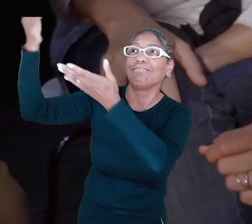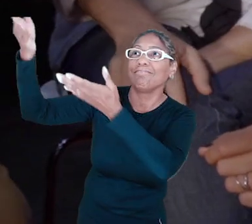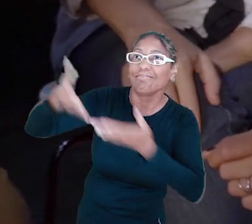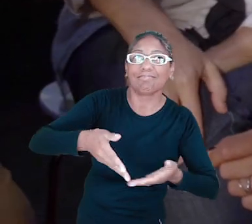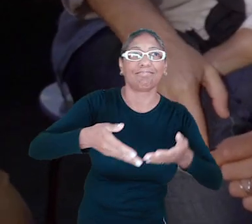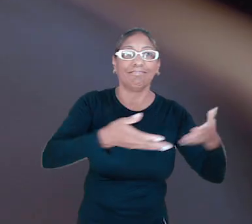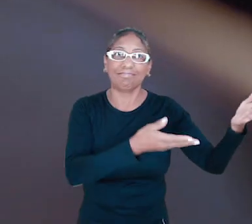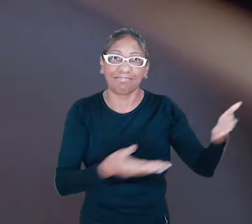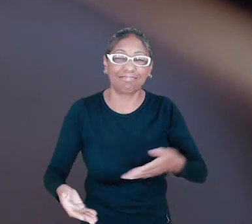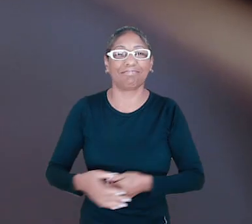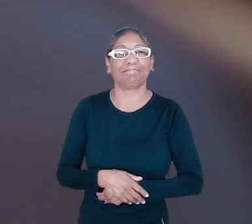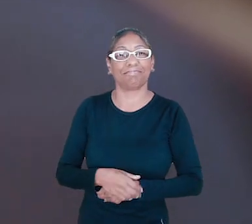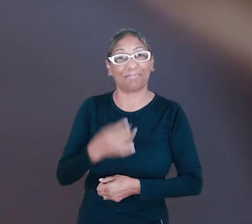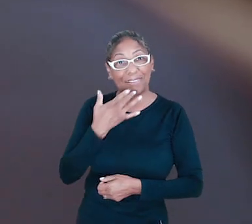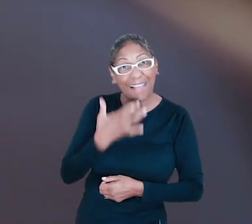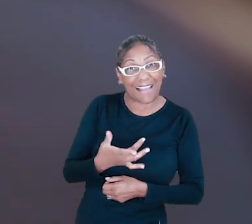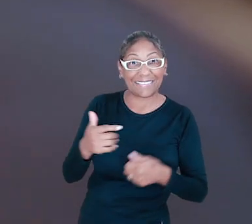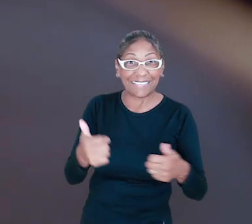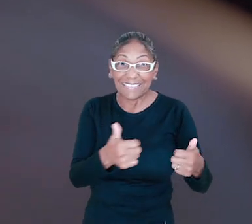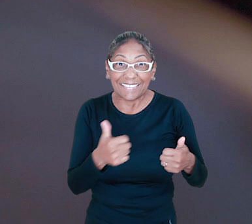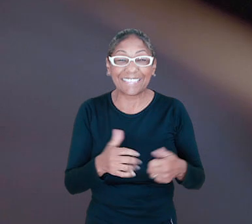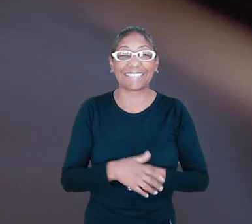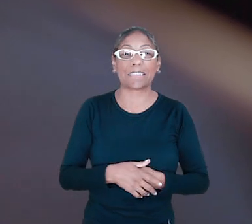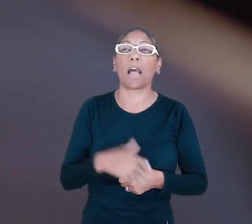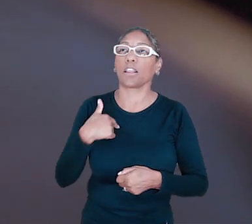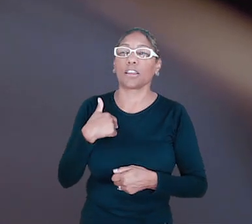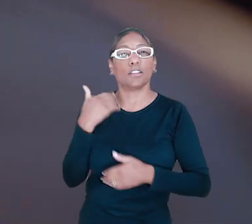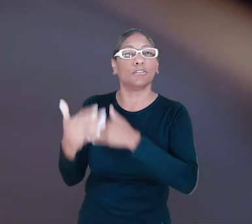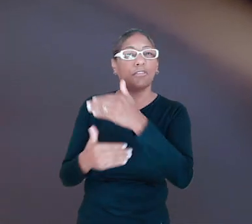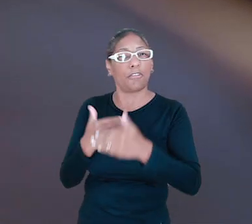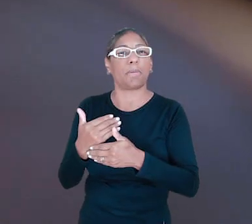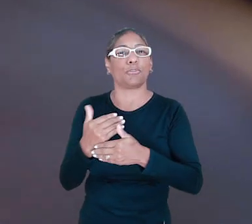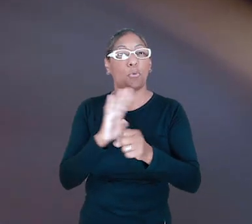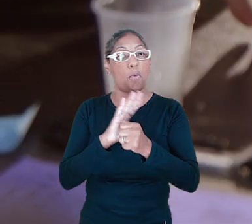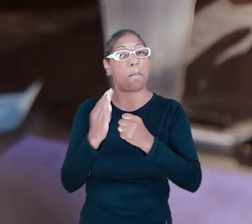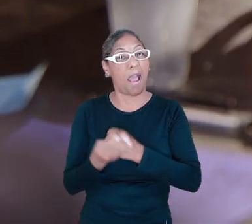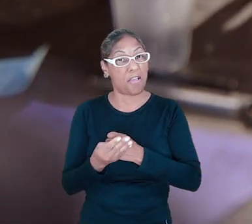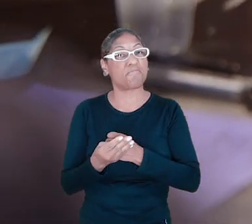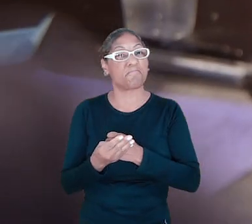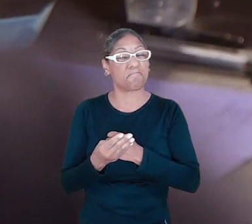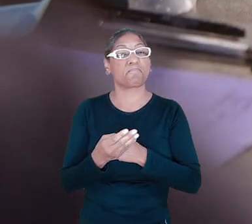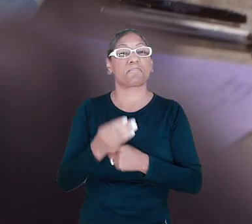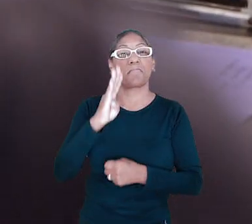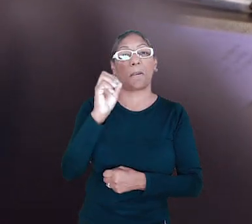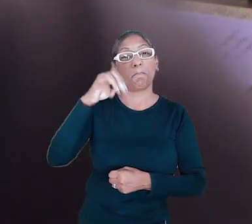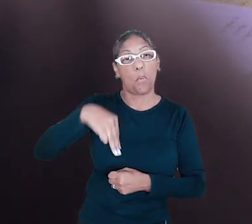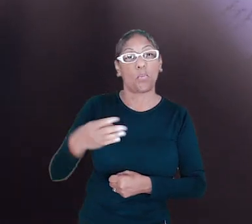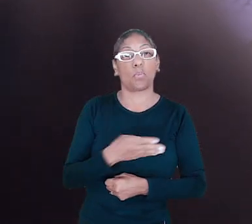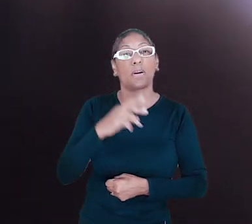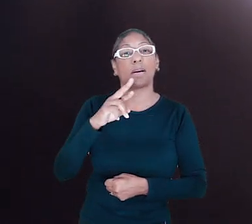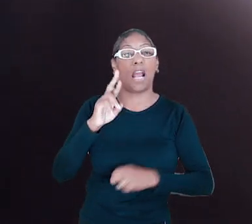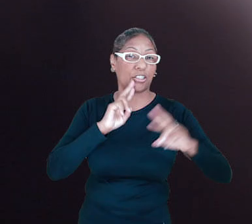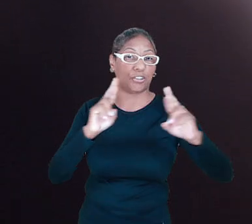fora. Estética na montagem e tal. Eles desenvolveram um Bom Retiro Week, foi o nome. Foi uma espécie de